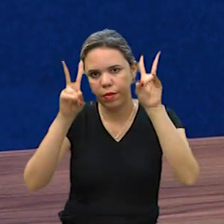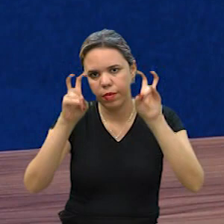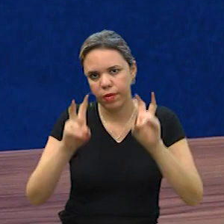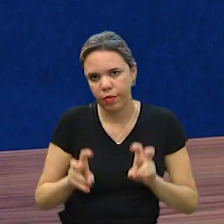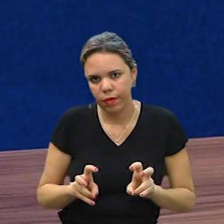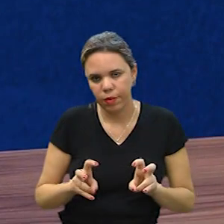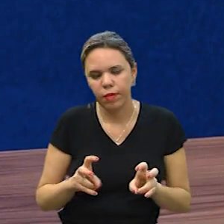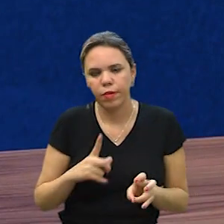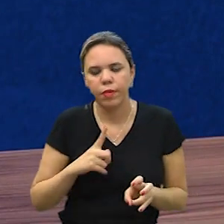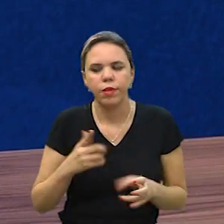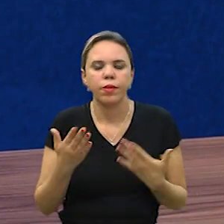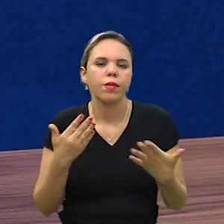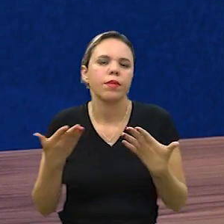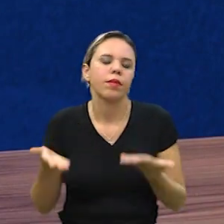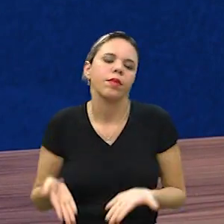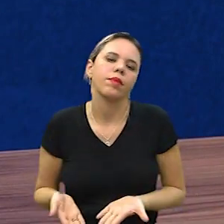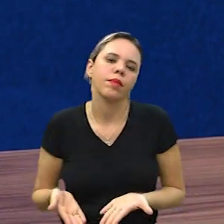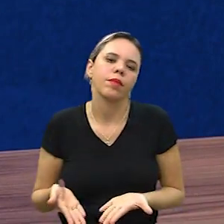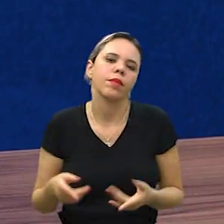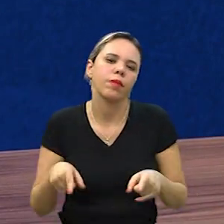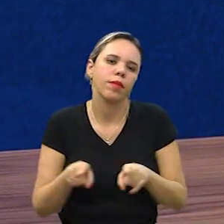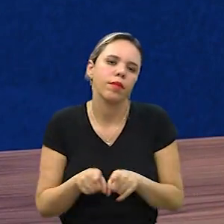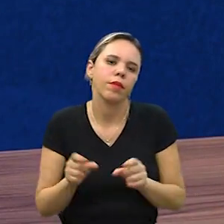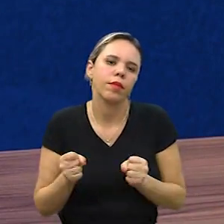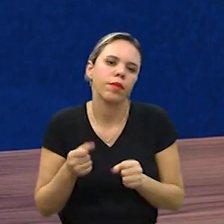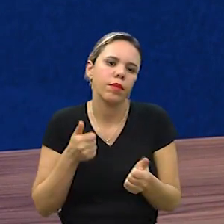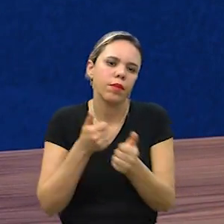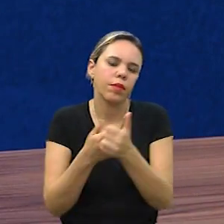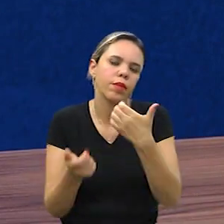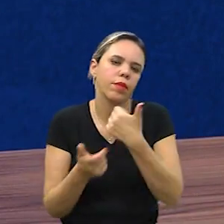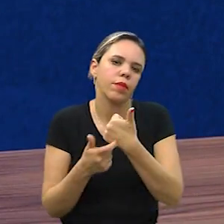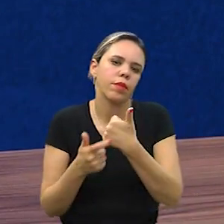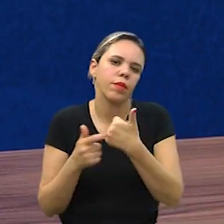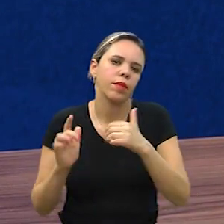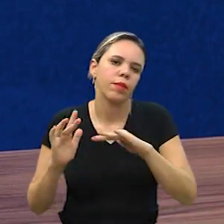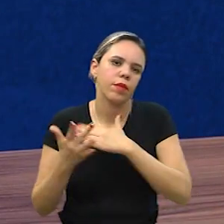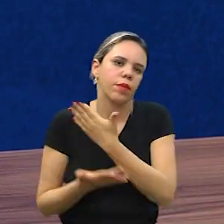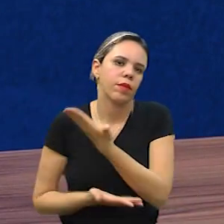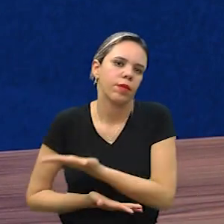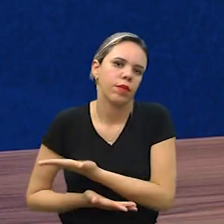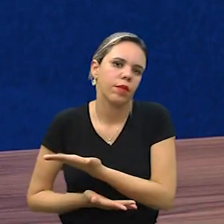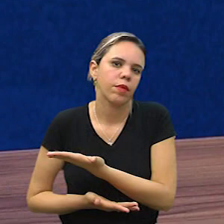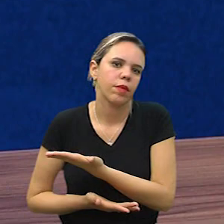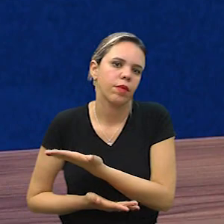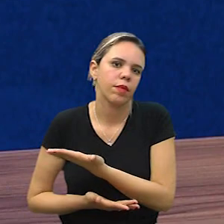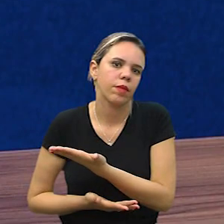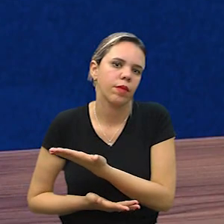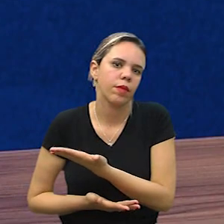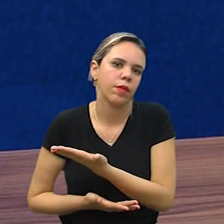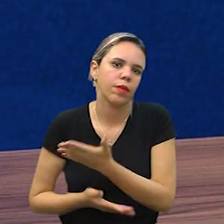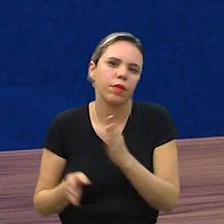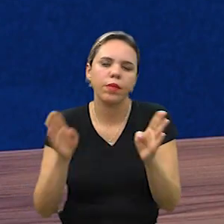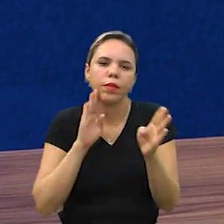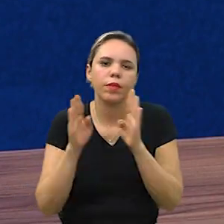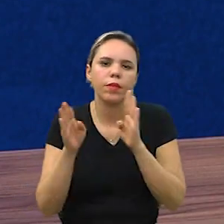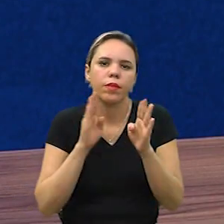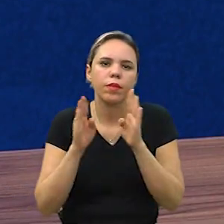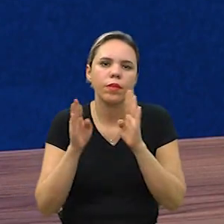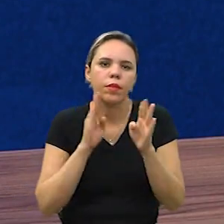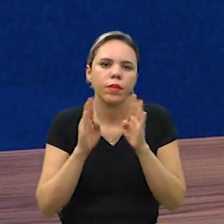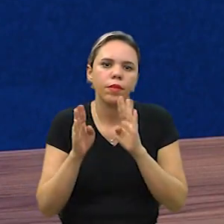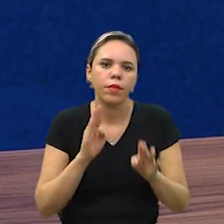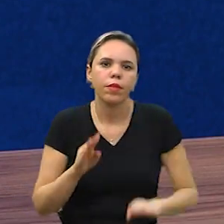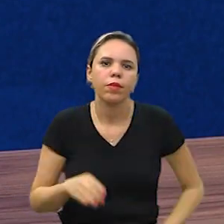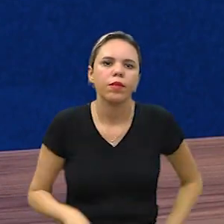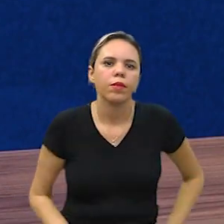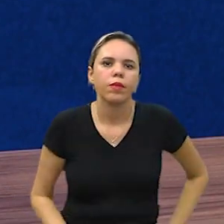temas que nós debatemos aqui. Também você pode nos seguir nas redes sociais, acompanhar-nos no Facebook e